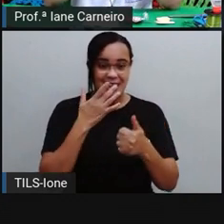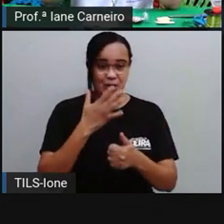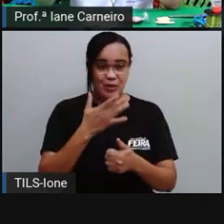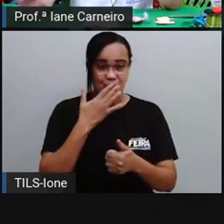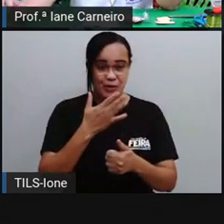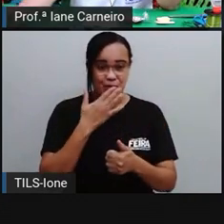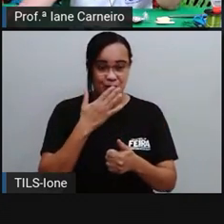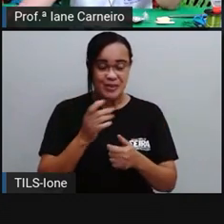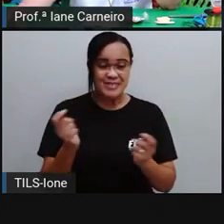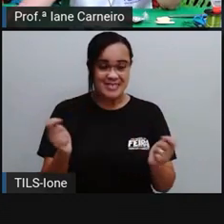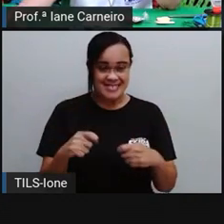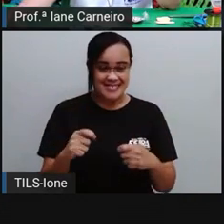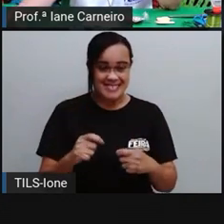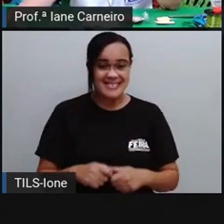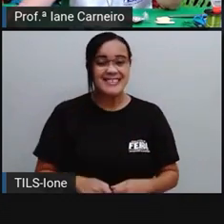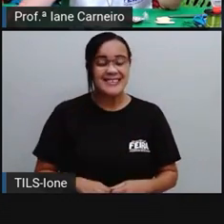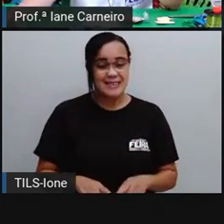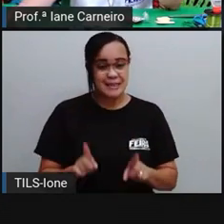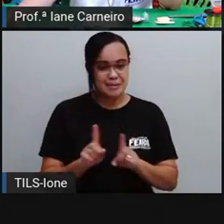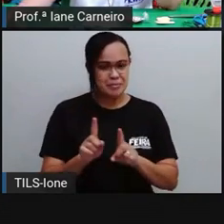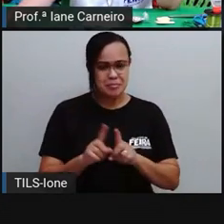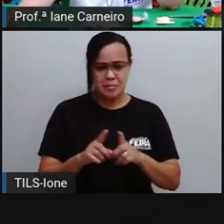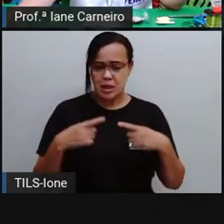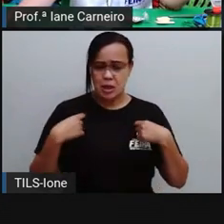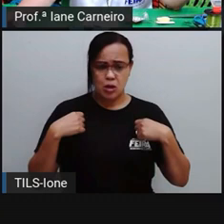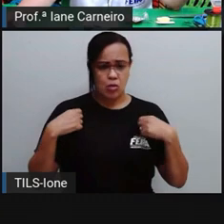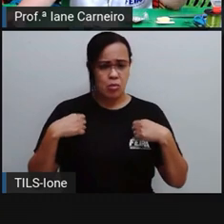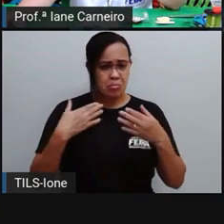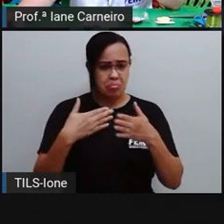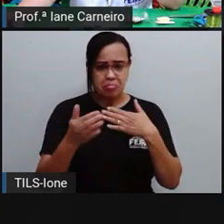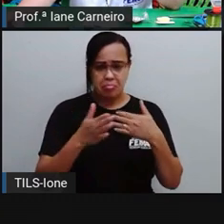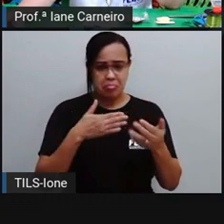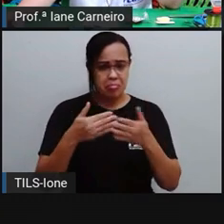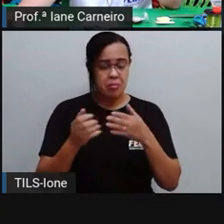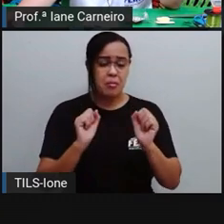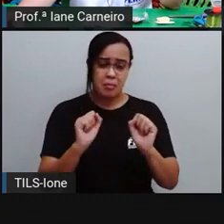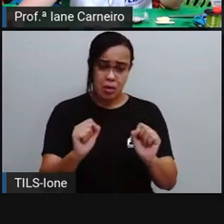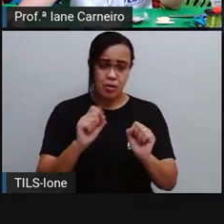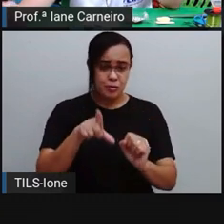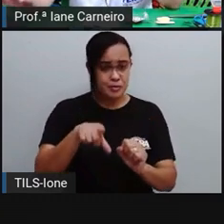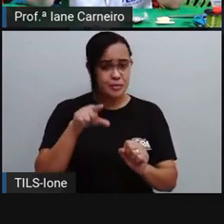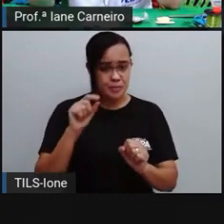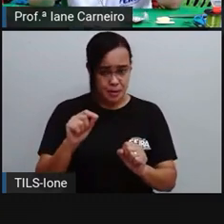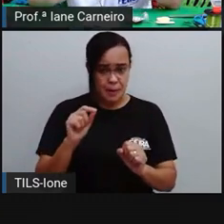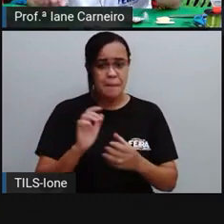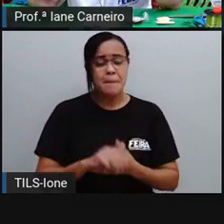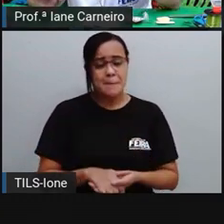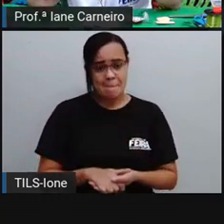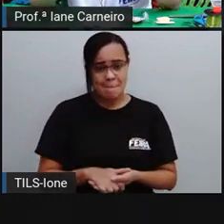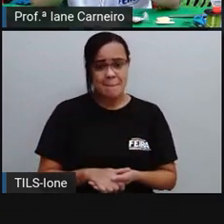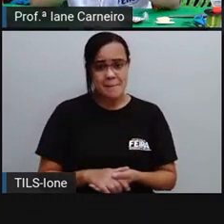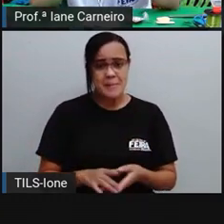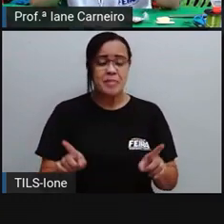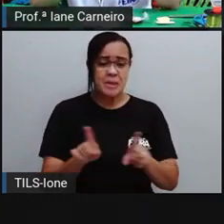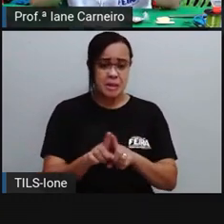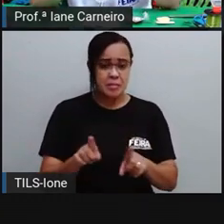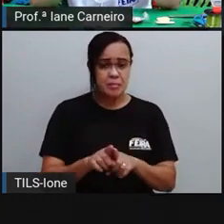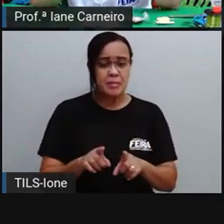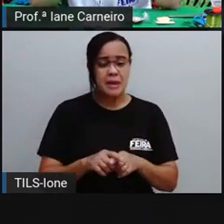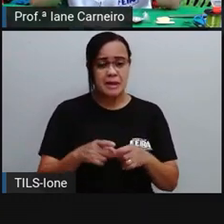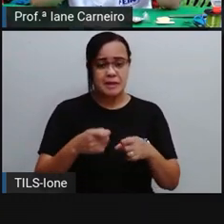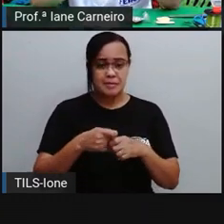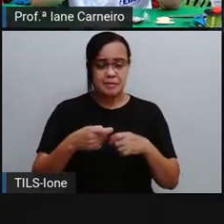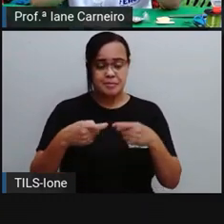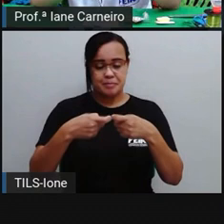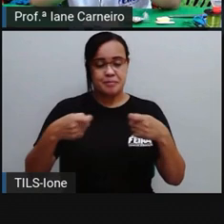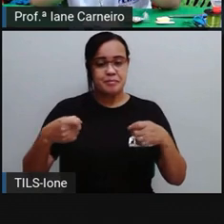bom? Então, você vai precisar de uma peça de roupa branca, pode ser qualquer peça. Barbante ou elástico, né, para fazer aquelas